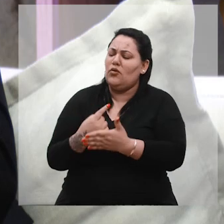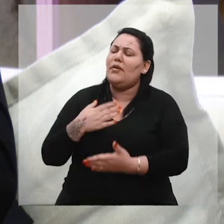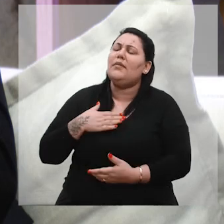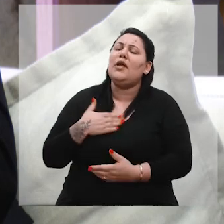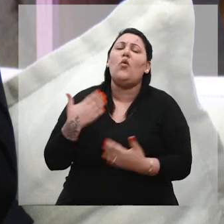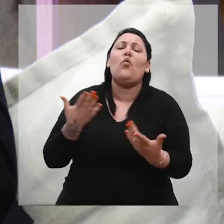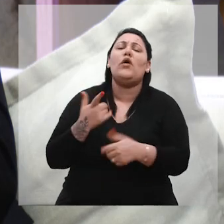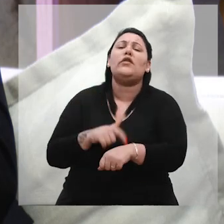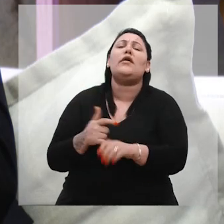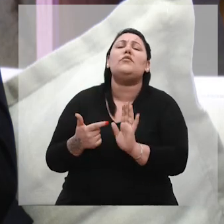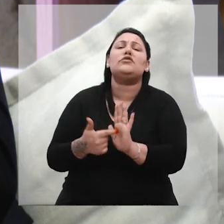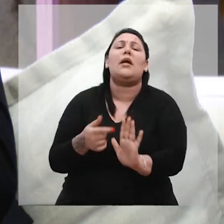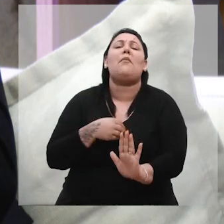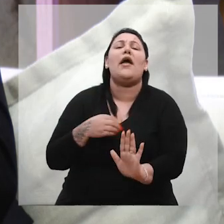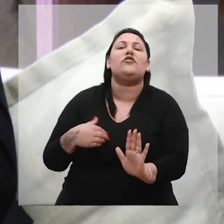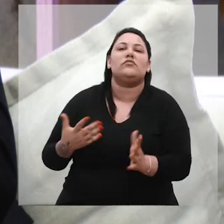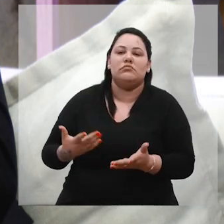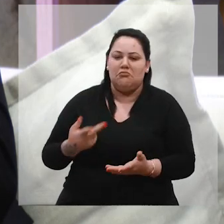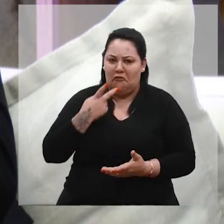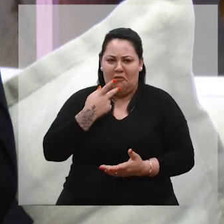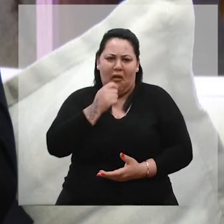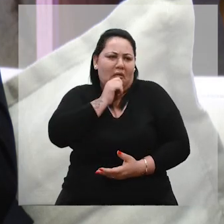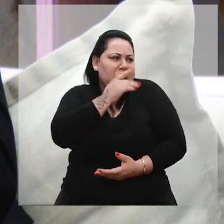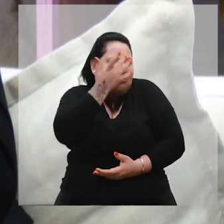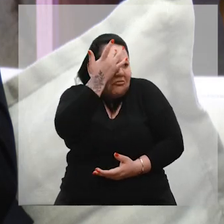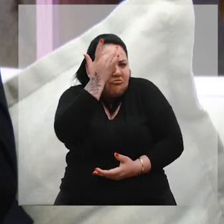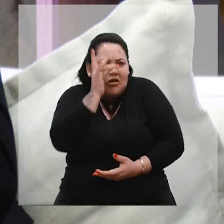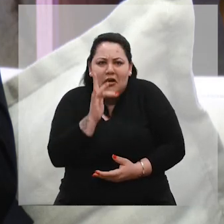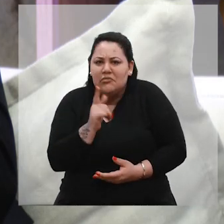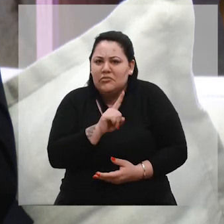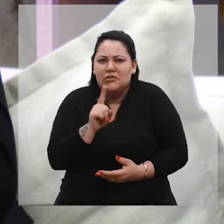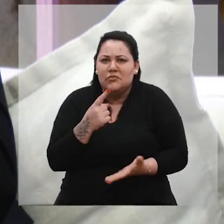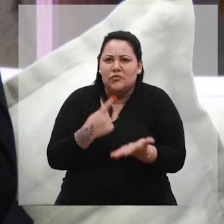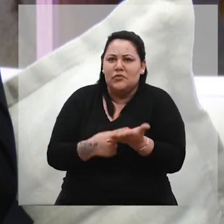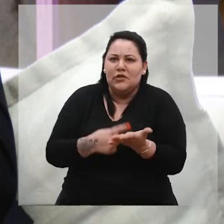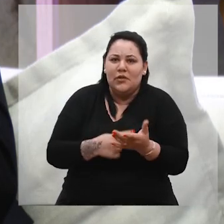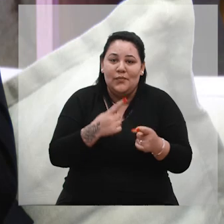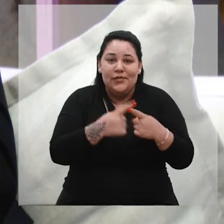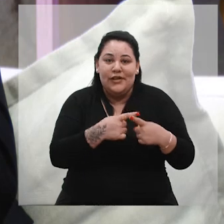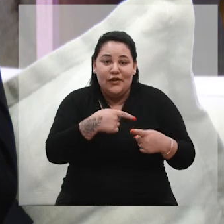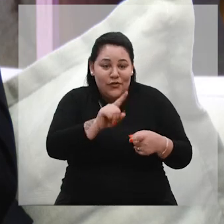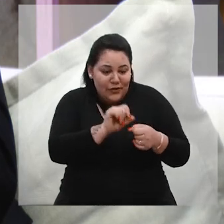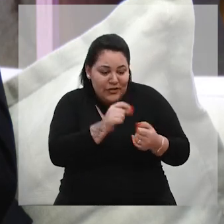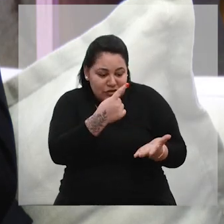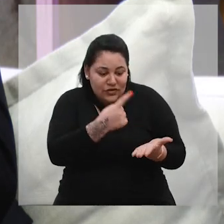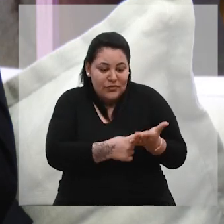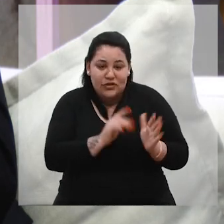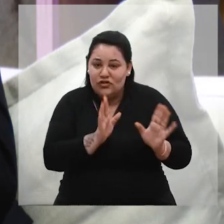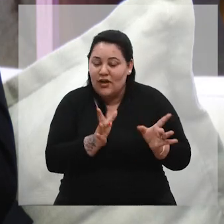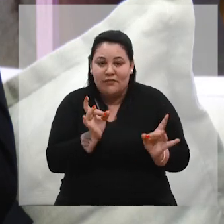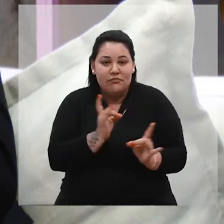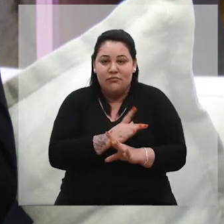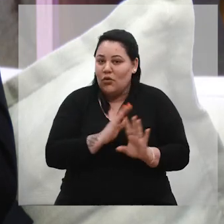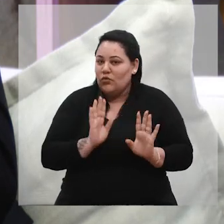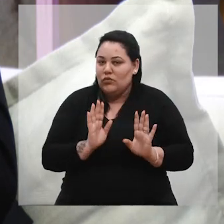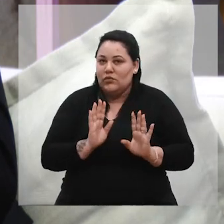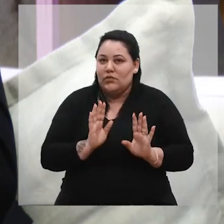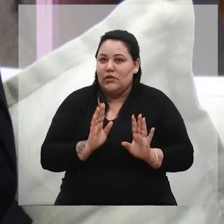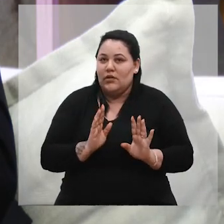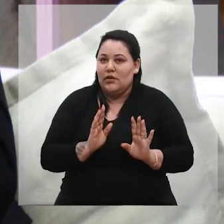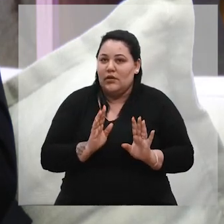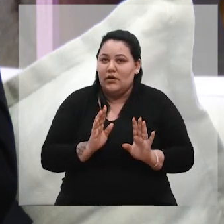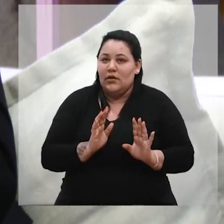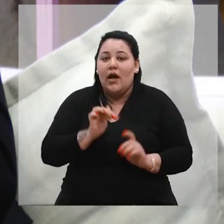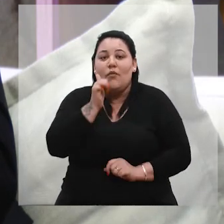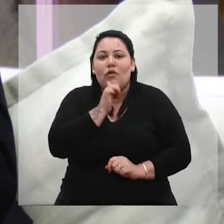perguntou quando que eu iria mostrar esses exames. E eu disse, olha, eu não tenho data ainda, porque eu cheguei aqui só para agendar e já saí daqui com o exame pronto.